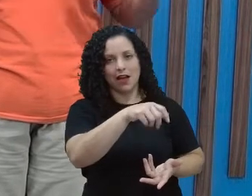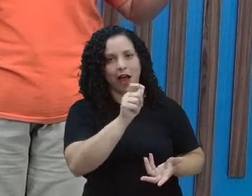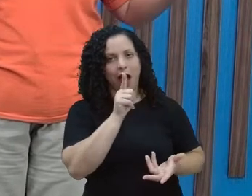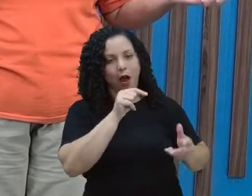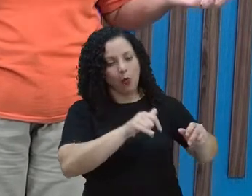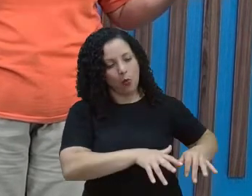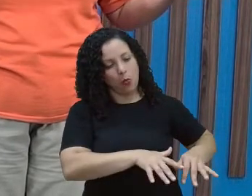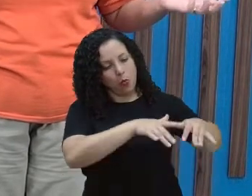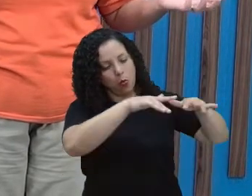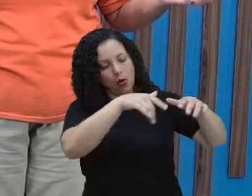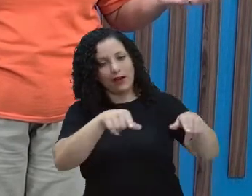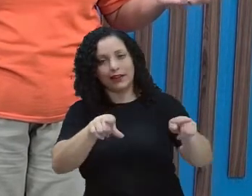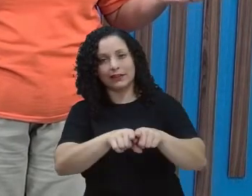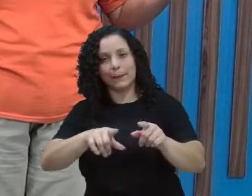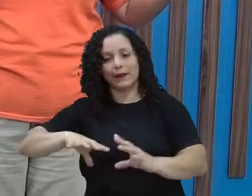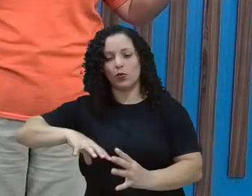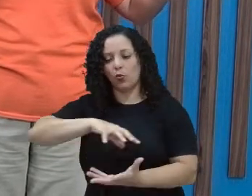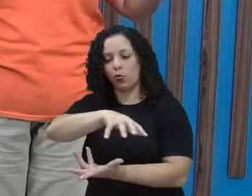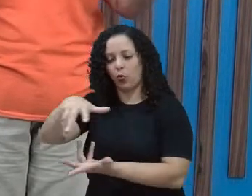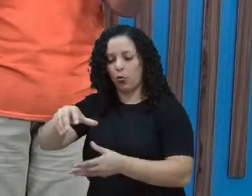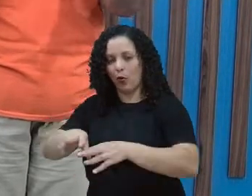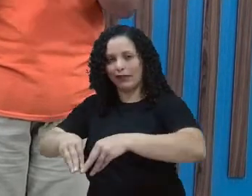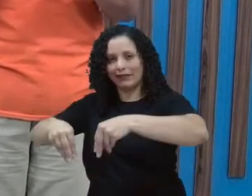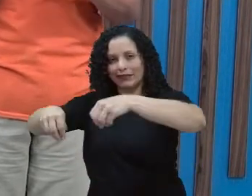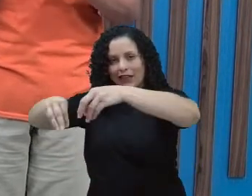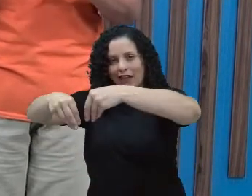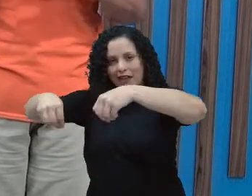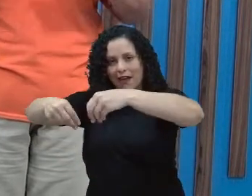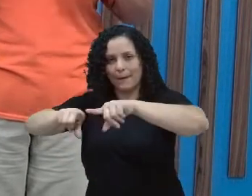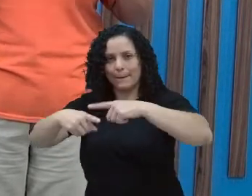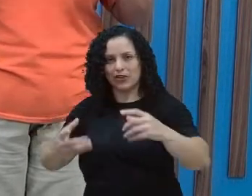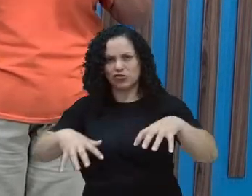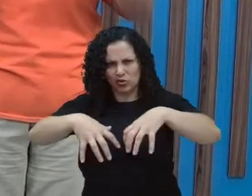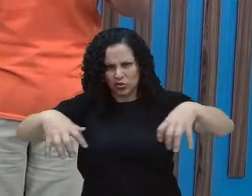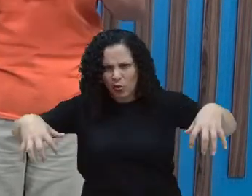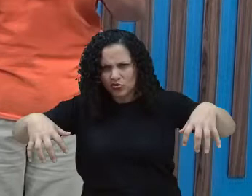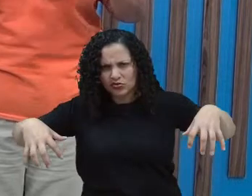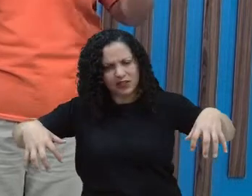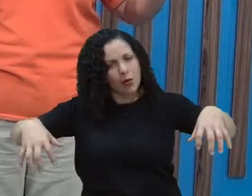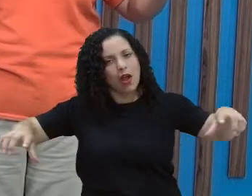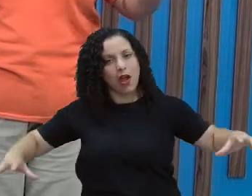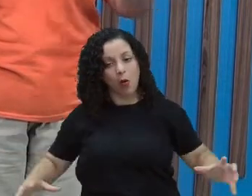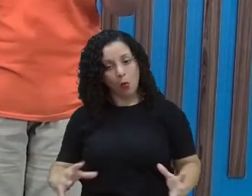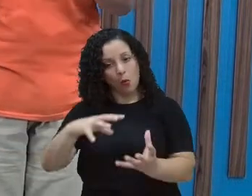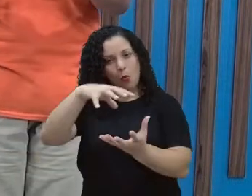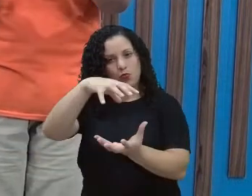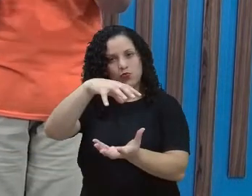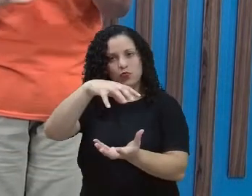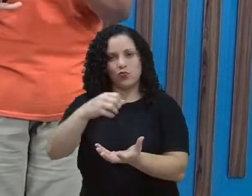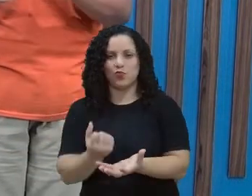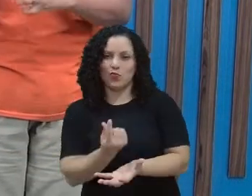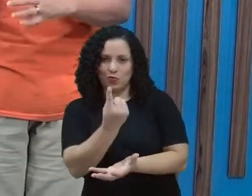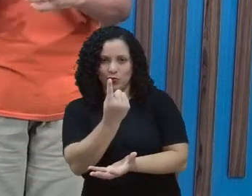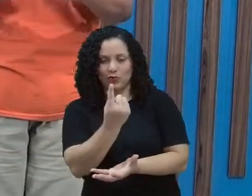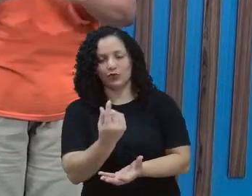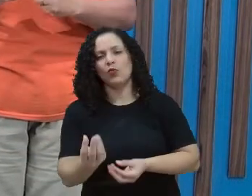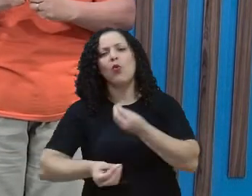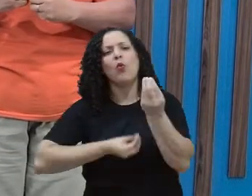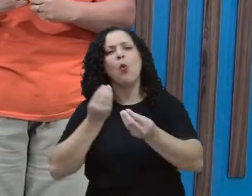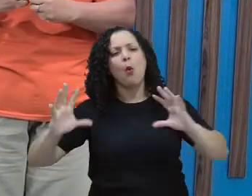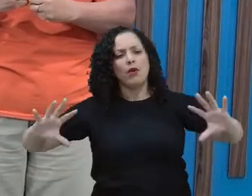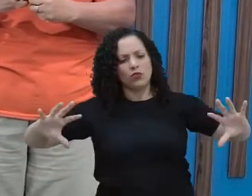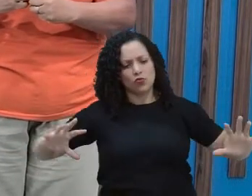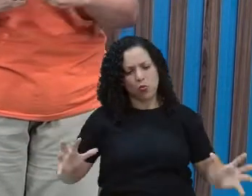o nosso planeta não é dividido em dois, ele é um planeta só. Em que momento aconteceu a mistura desses